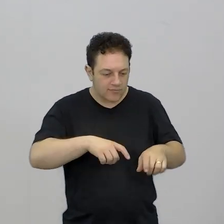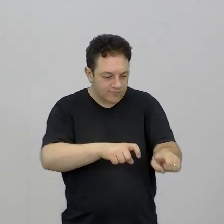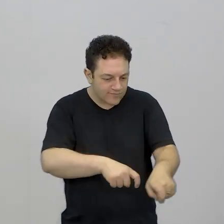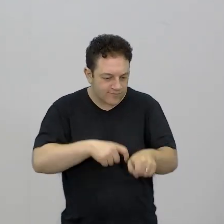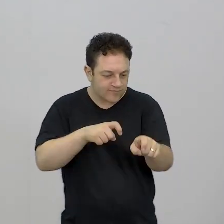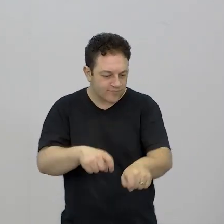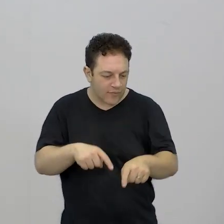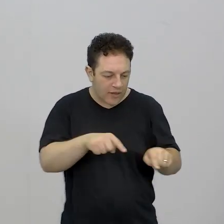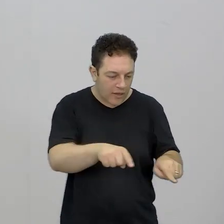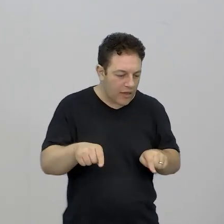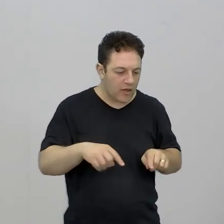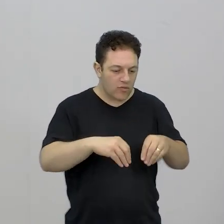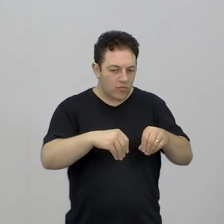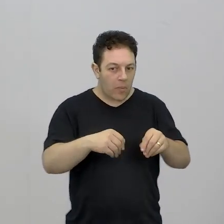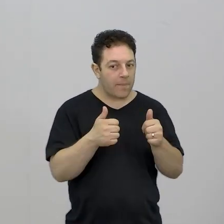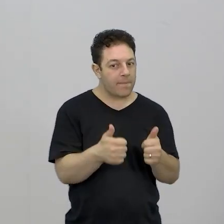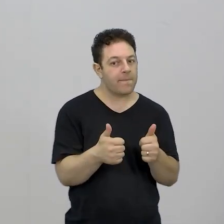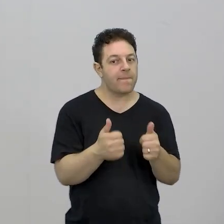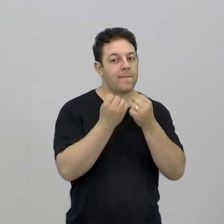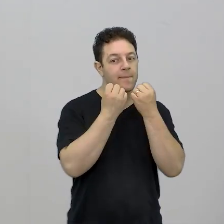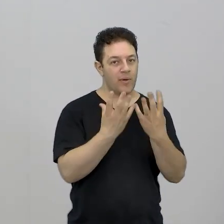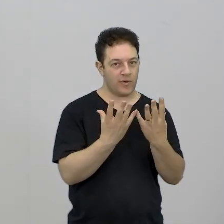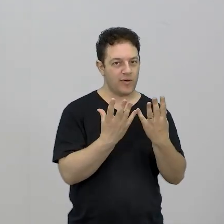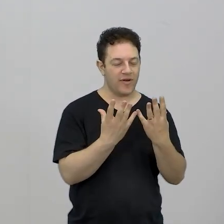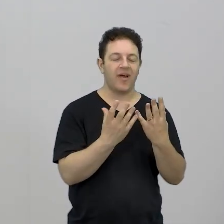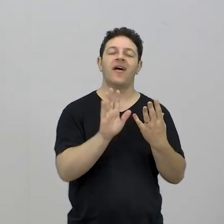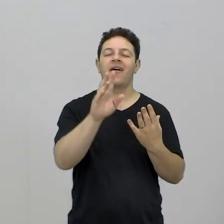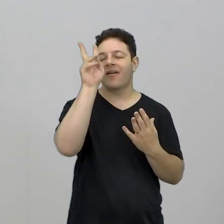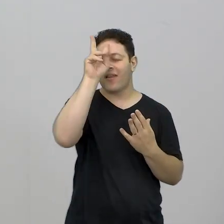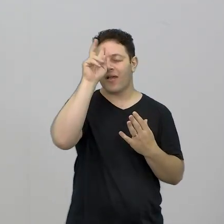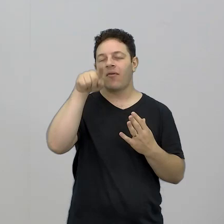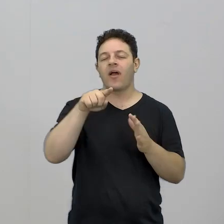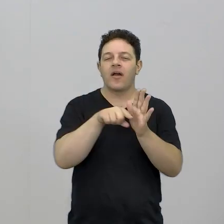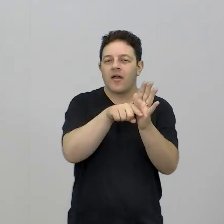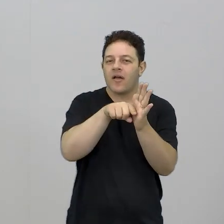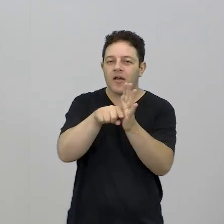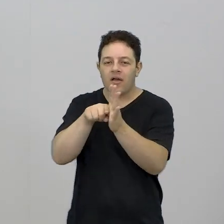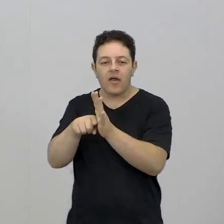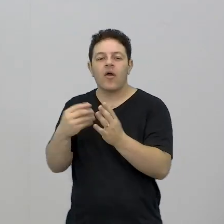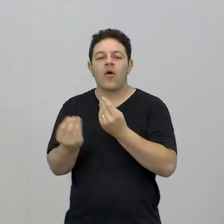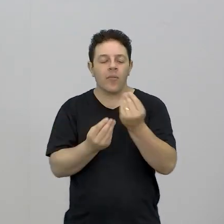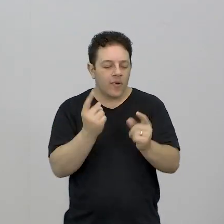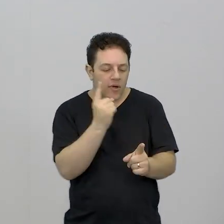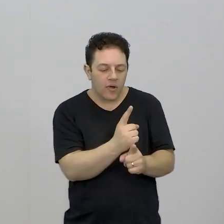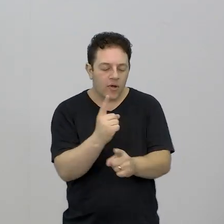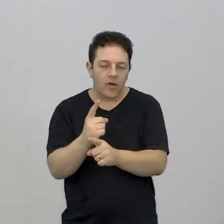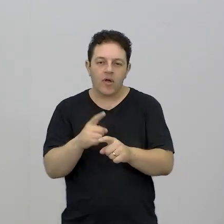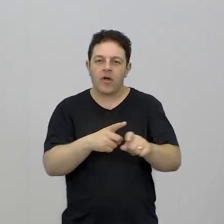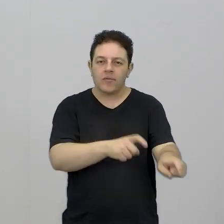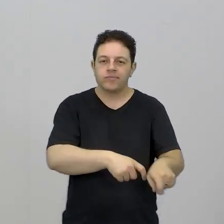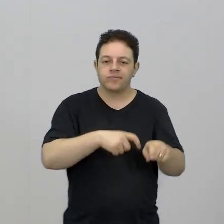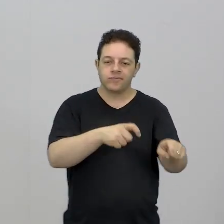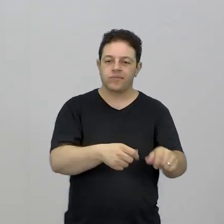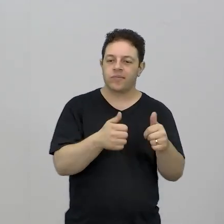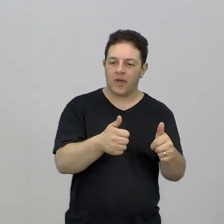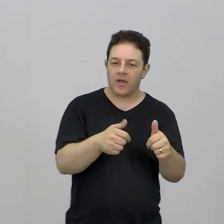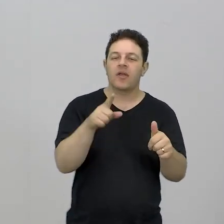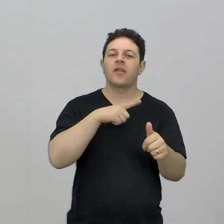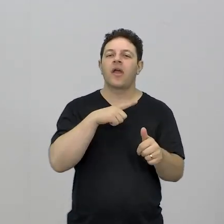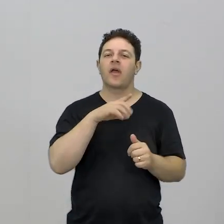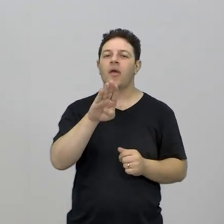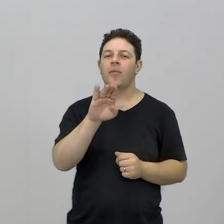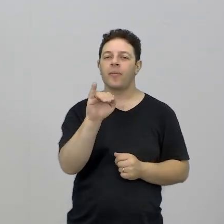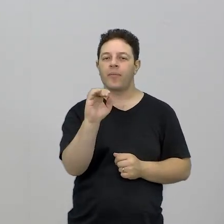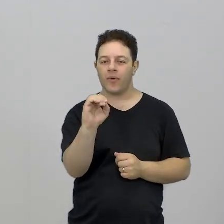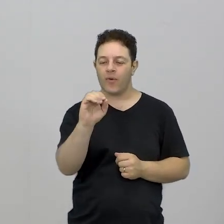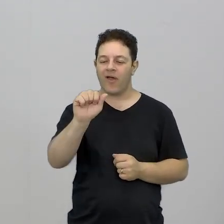especificamente a gente falou de um exame que a gente pode detectar aí a saúde do solo, e a gente falou da questão aí da bioanálise,